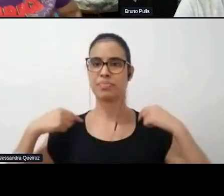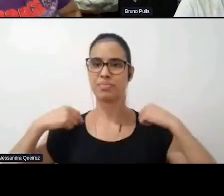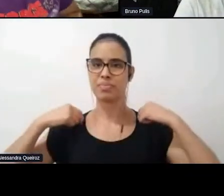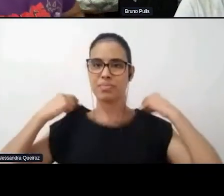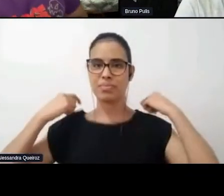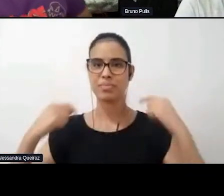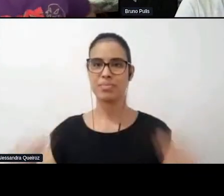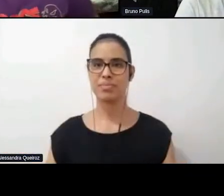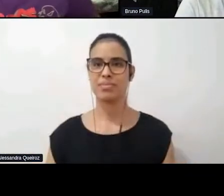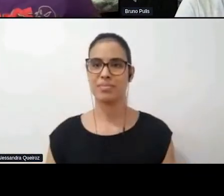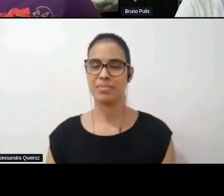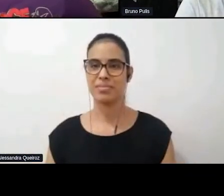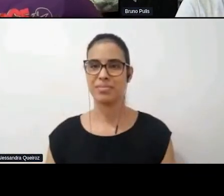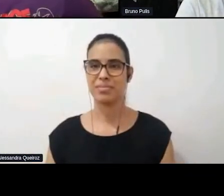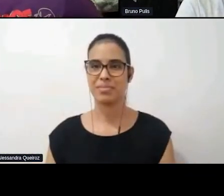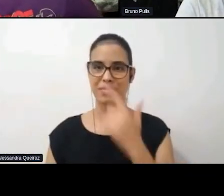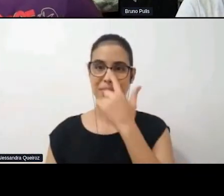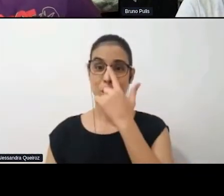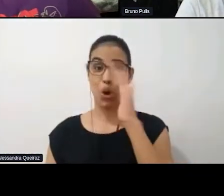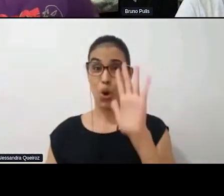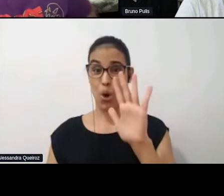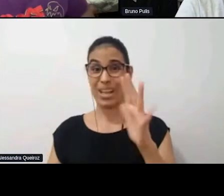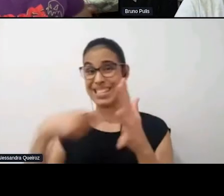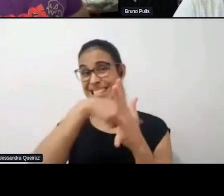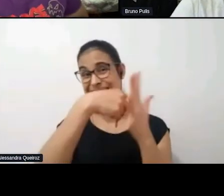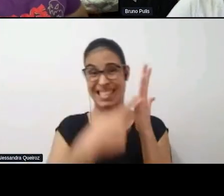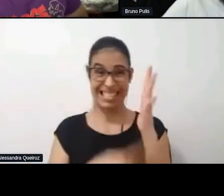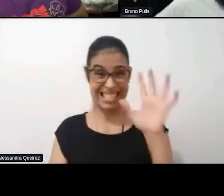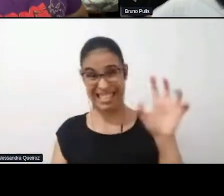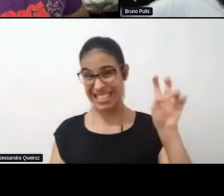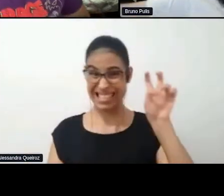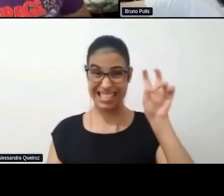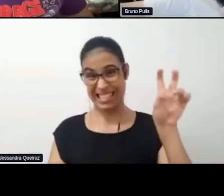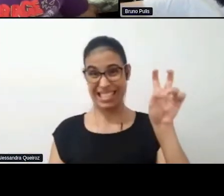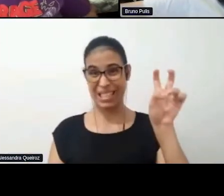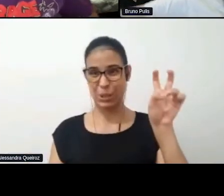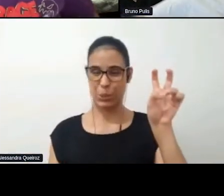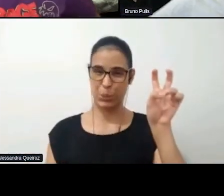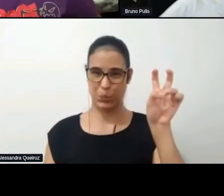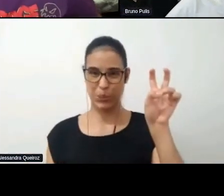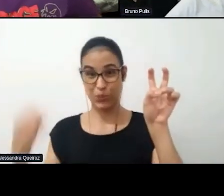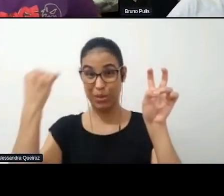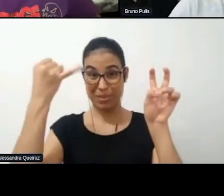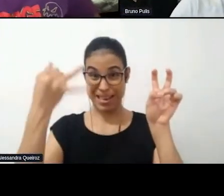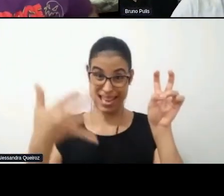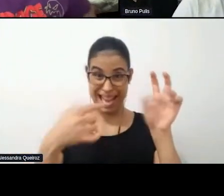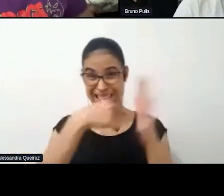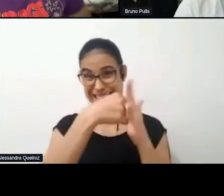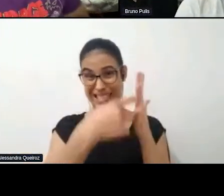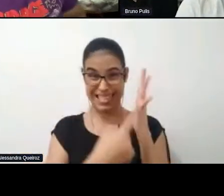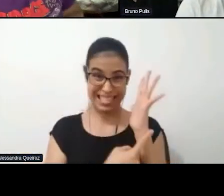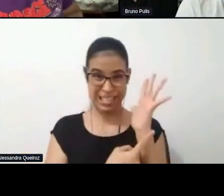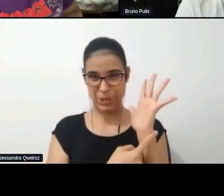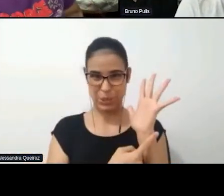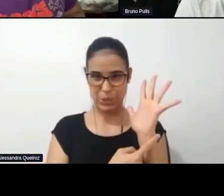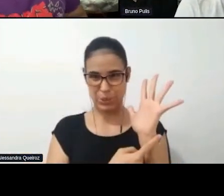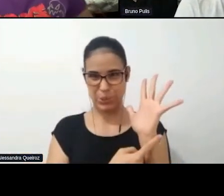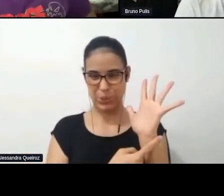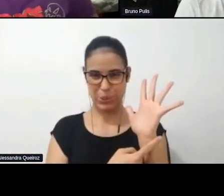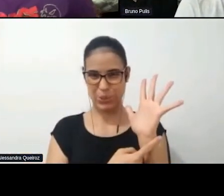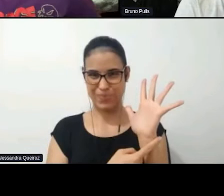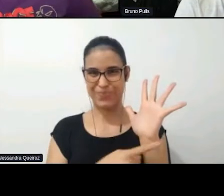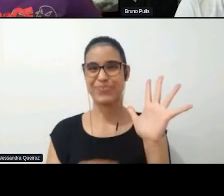pontos, o top 5 criticidade no mobile, então. com certeza, disparando